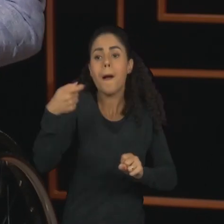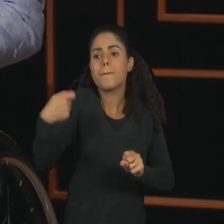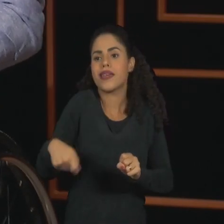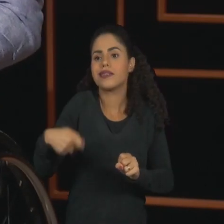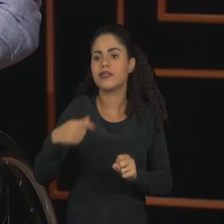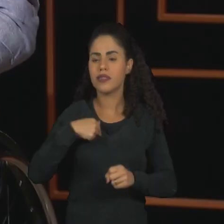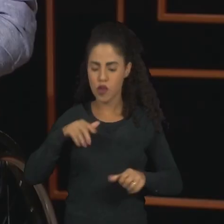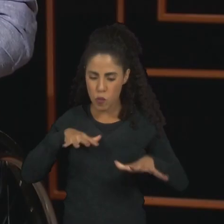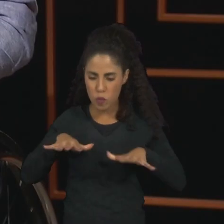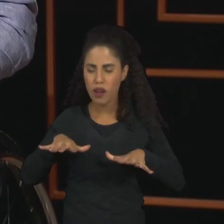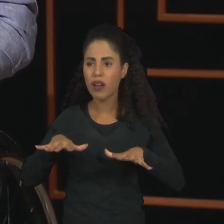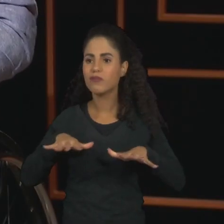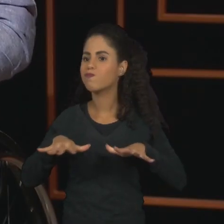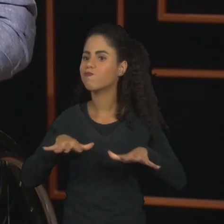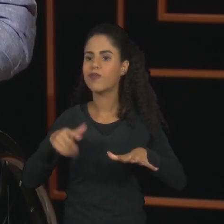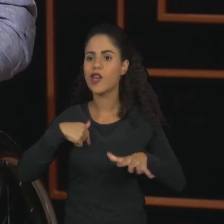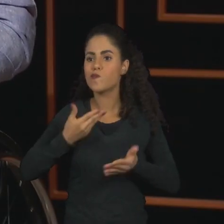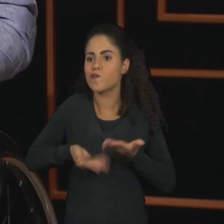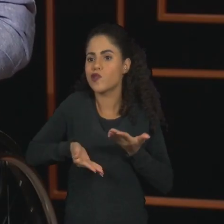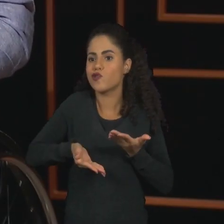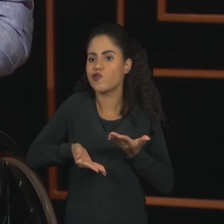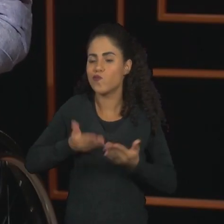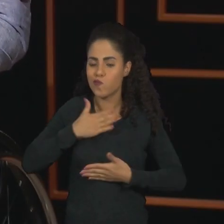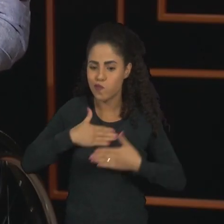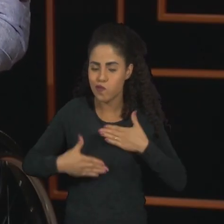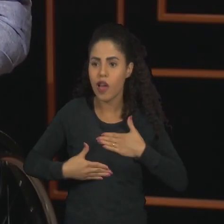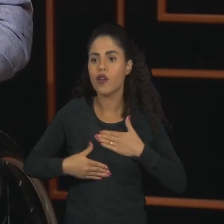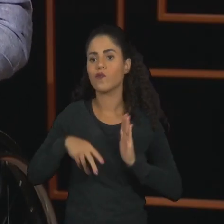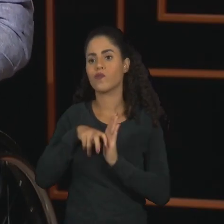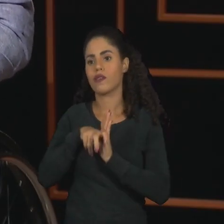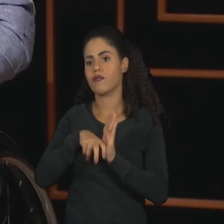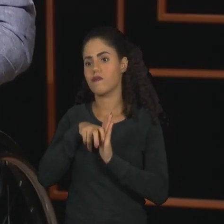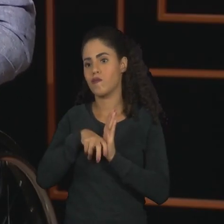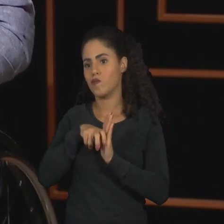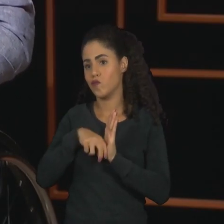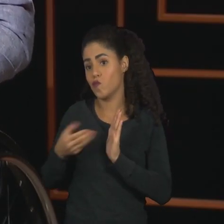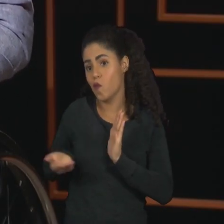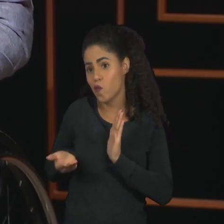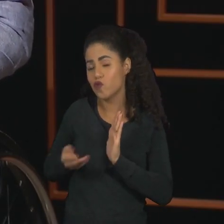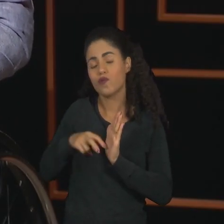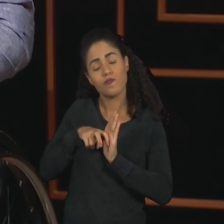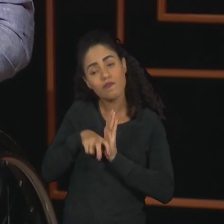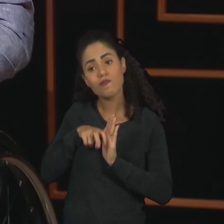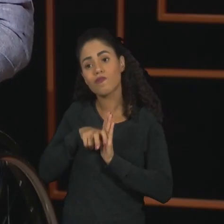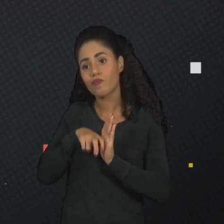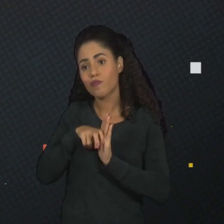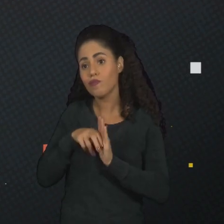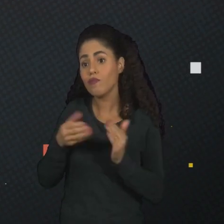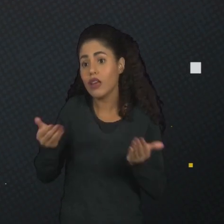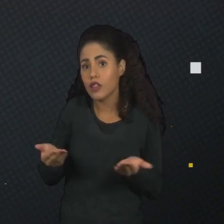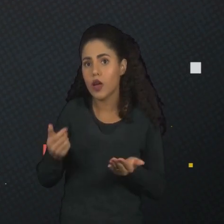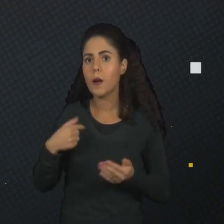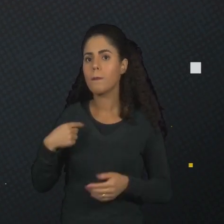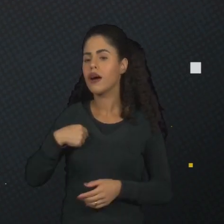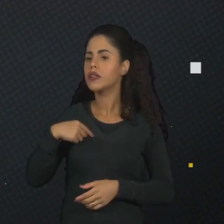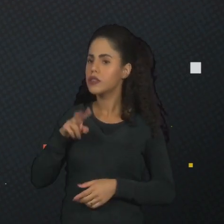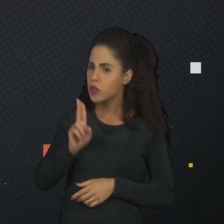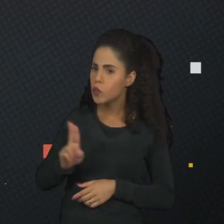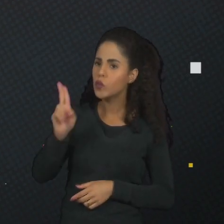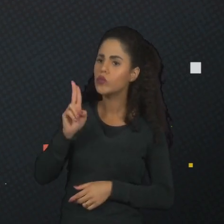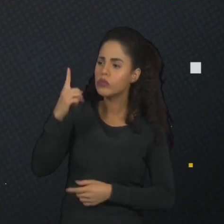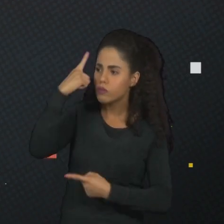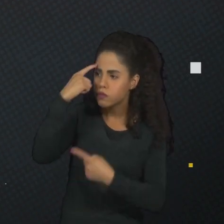Eu perdi isso. Eu perdi na hora que eu fiquei cadeirante. Então, mas eu